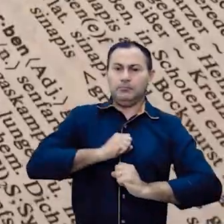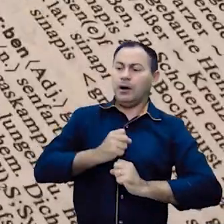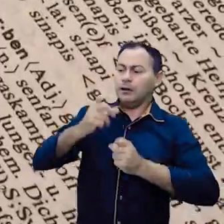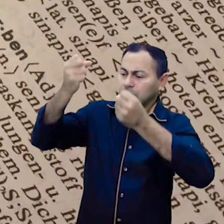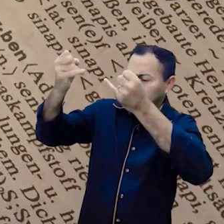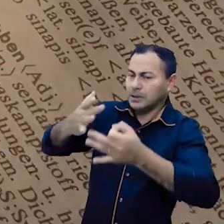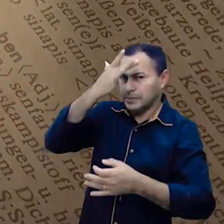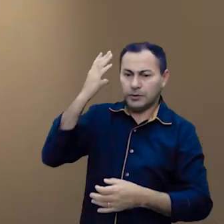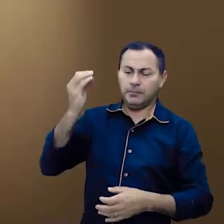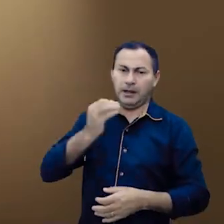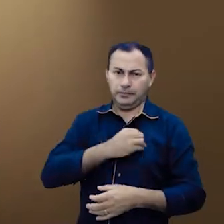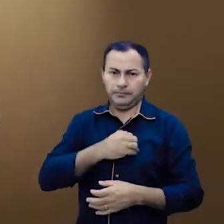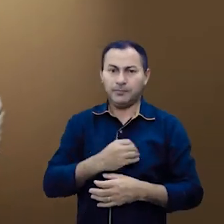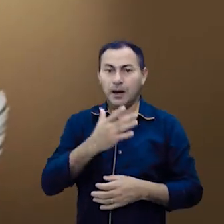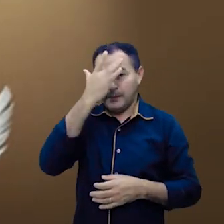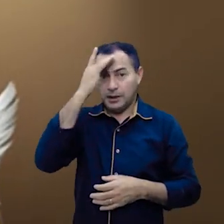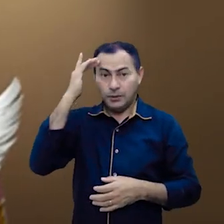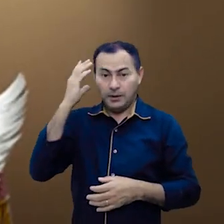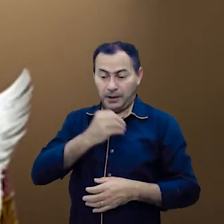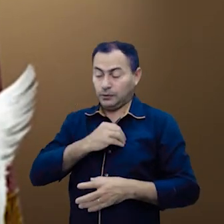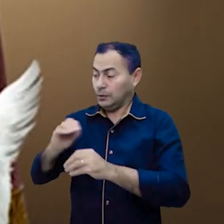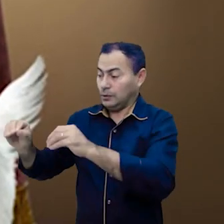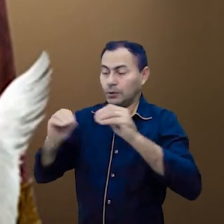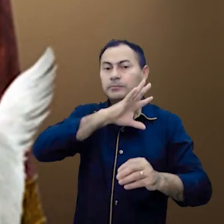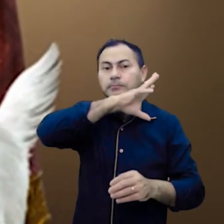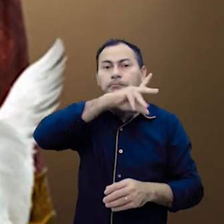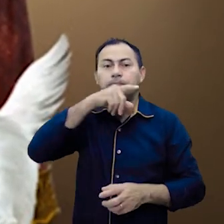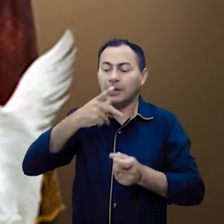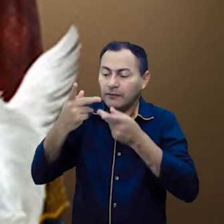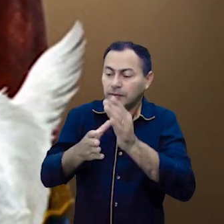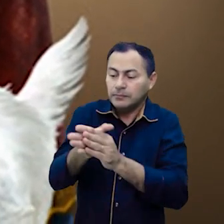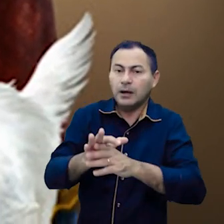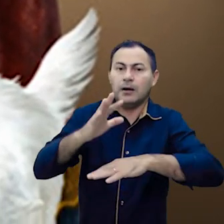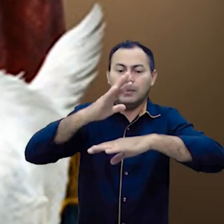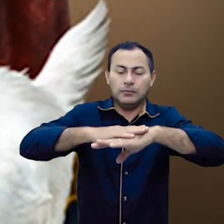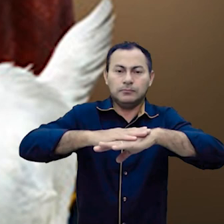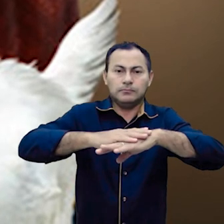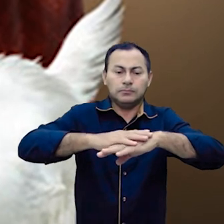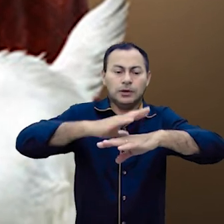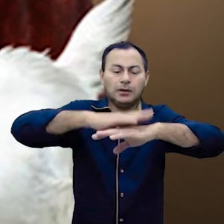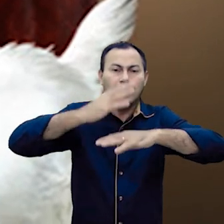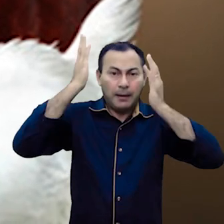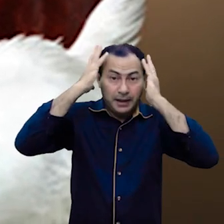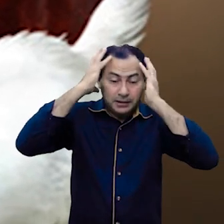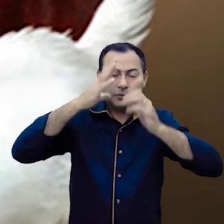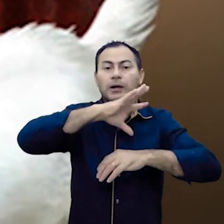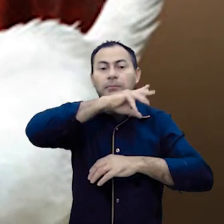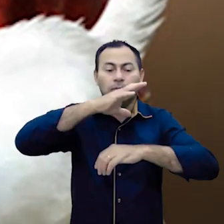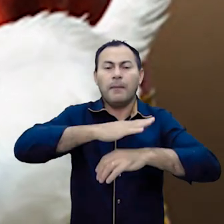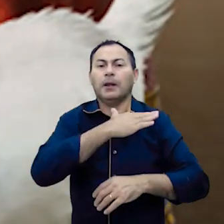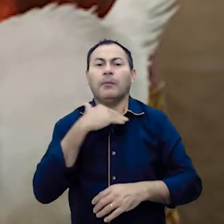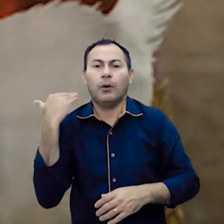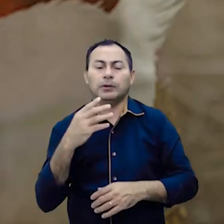do sacerdote para o pecador que trouxe o animal era instruído a colocar sua mão sobre a cabeça do animal